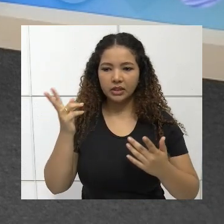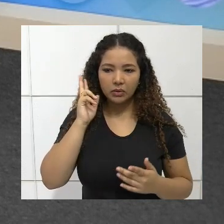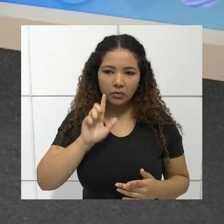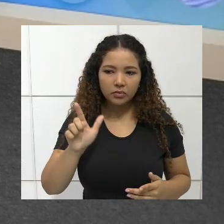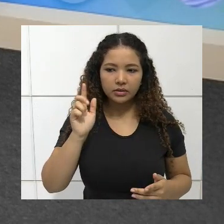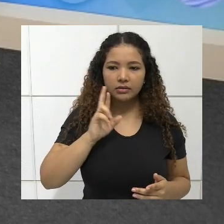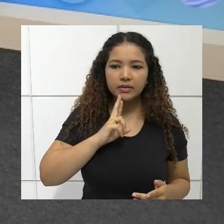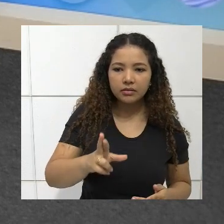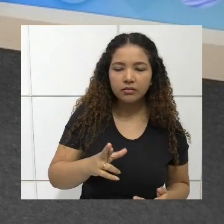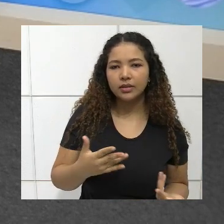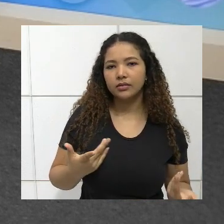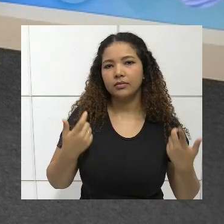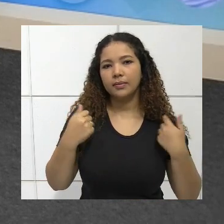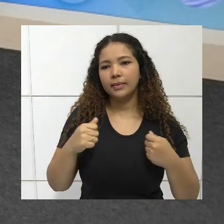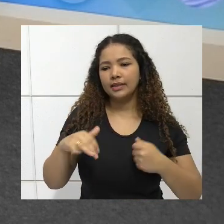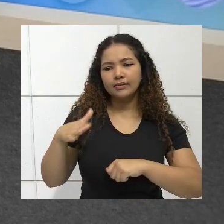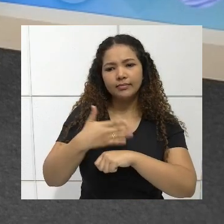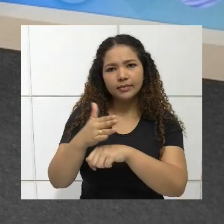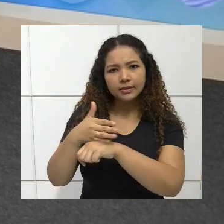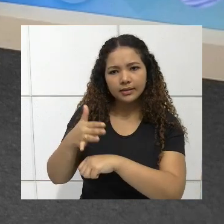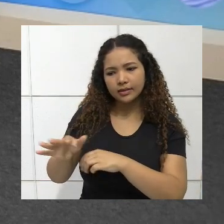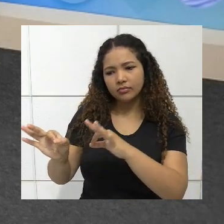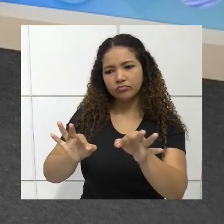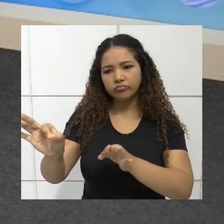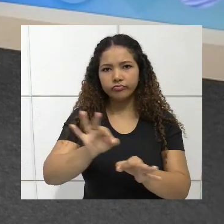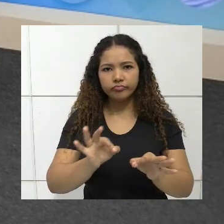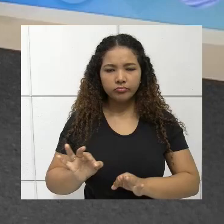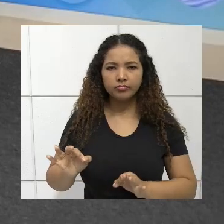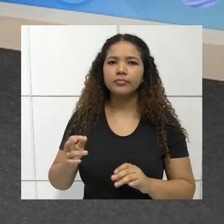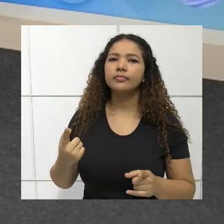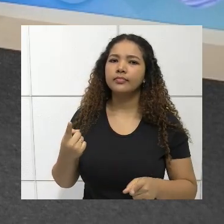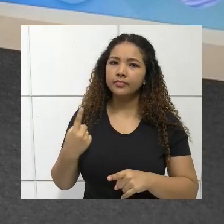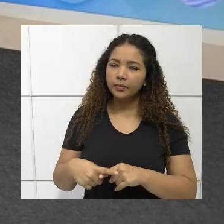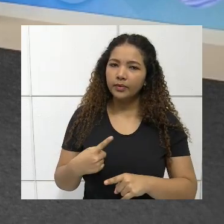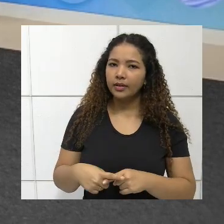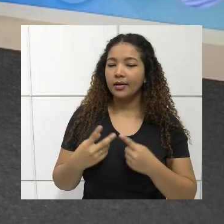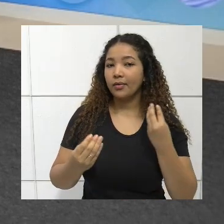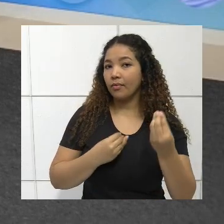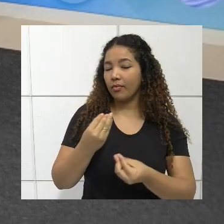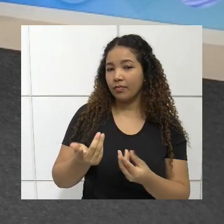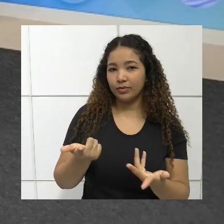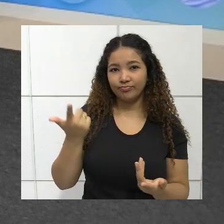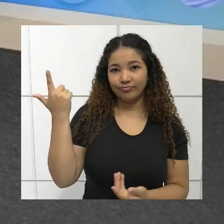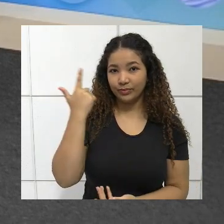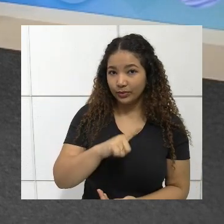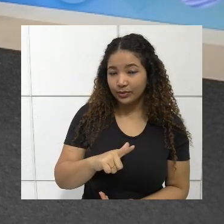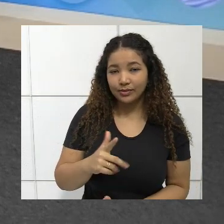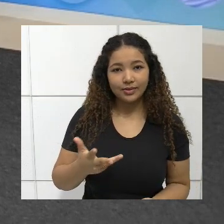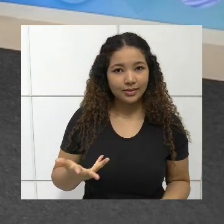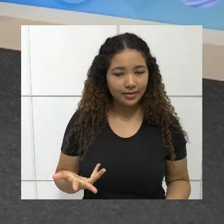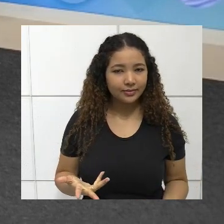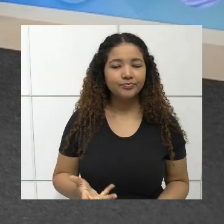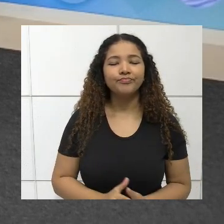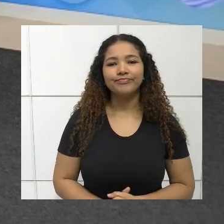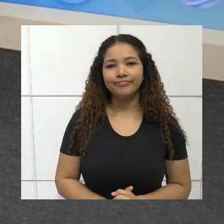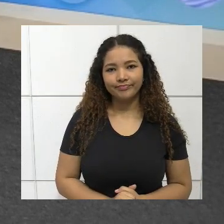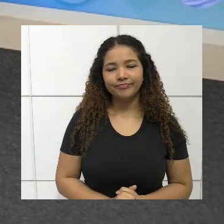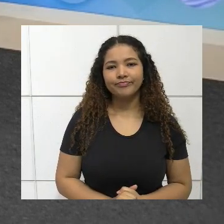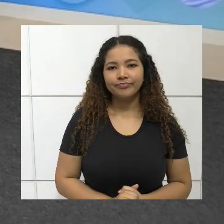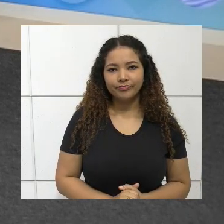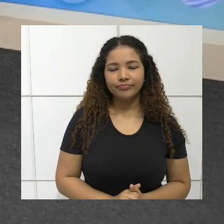todas as partidas, porque, como diz inclusive o Mike Renan e também corrobora o repórter